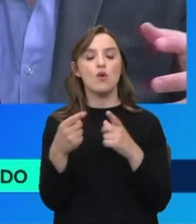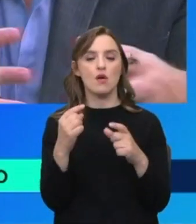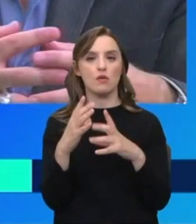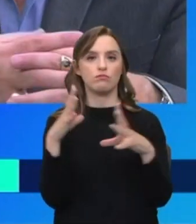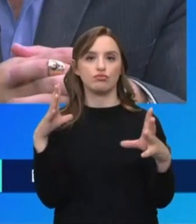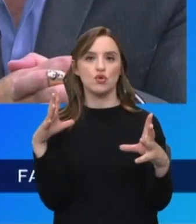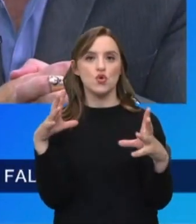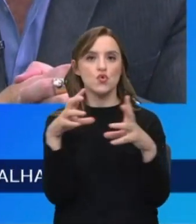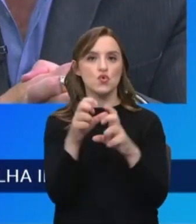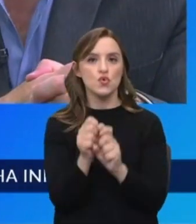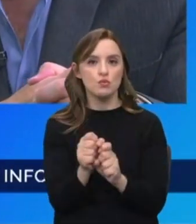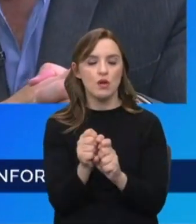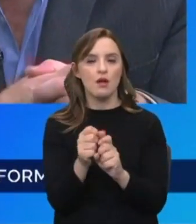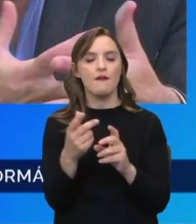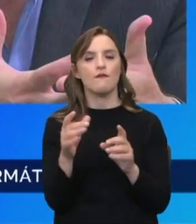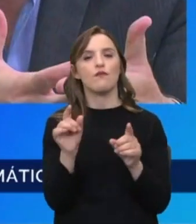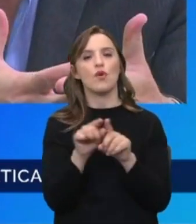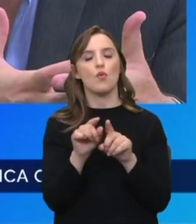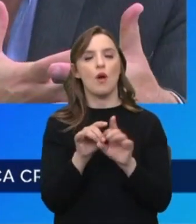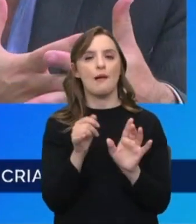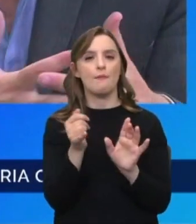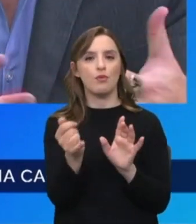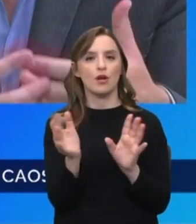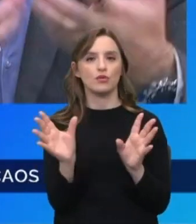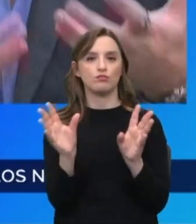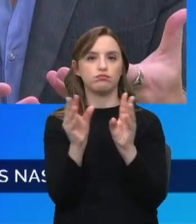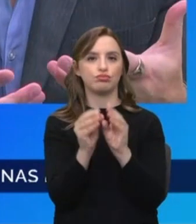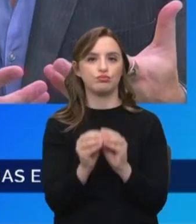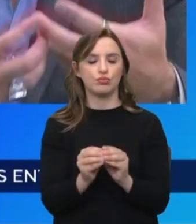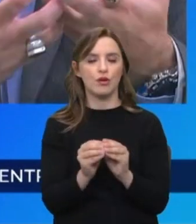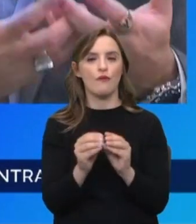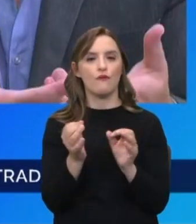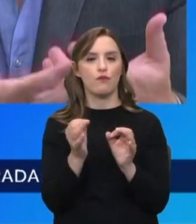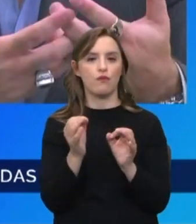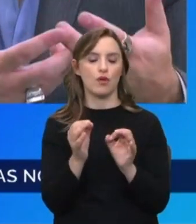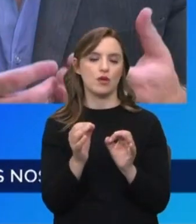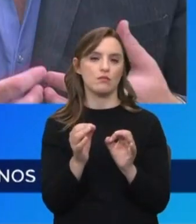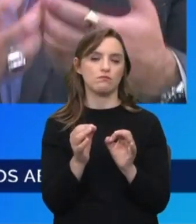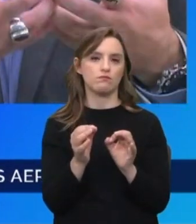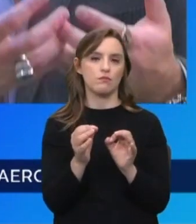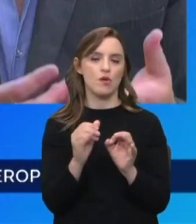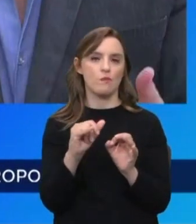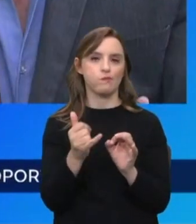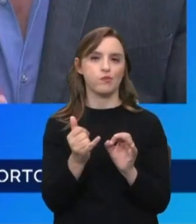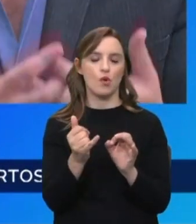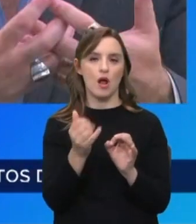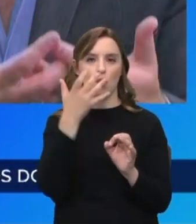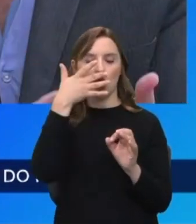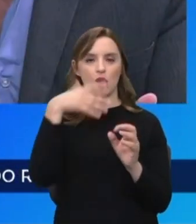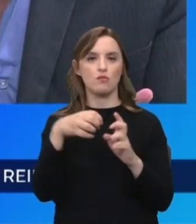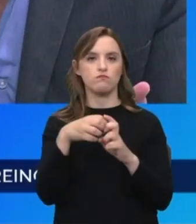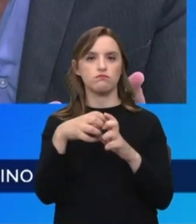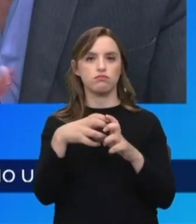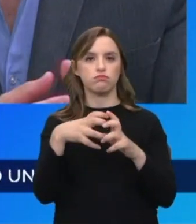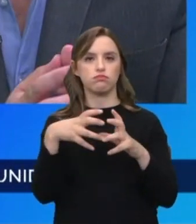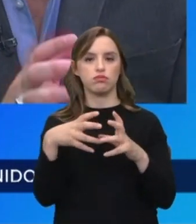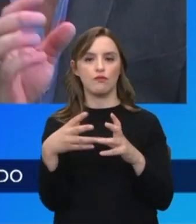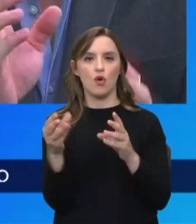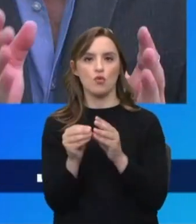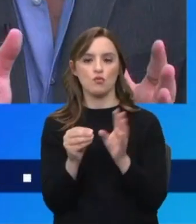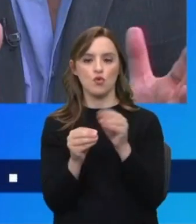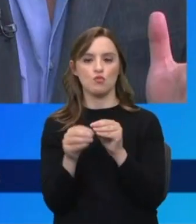centrais também se juntaram no coração da nova galáxia. E, portanto, cresceram assim, à custa de aglutinarem-se uns aos